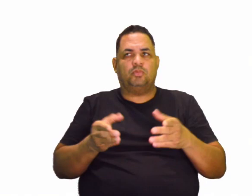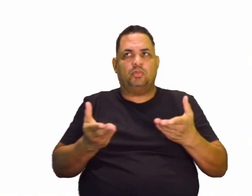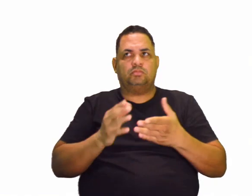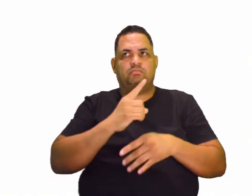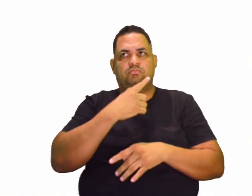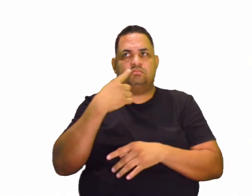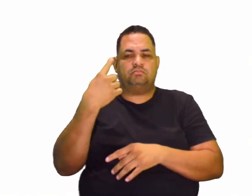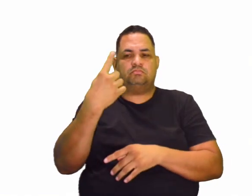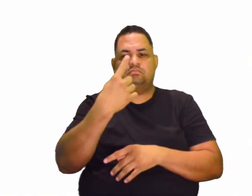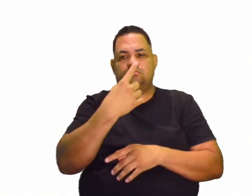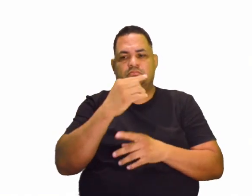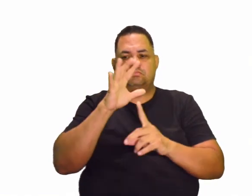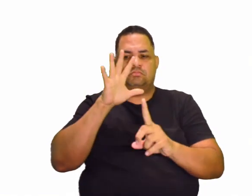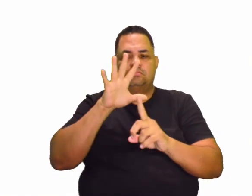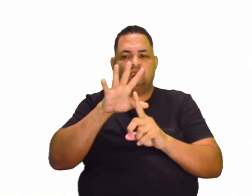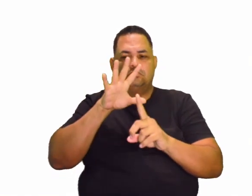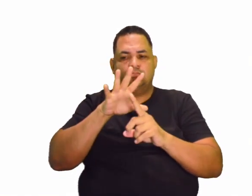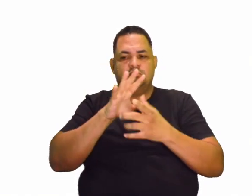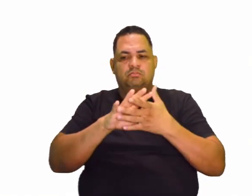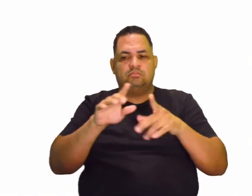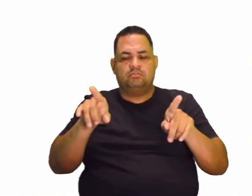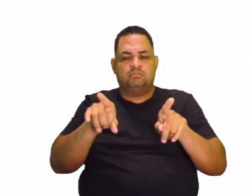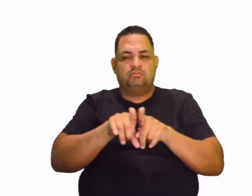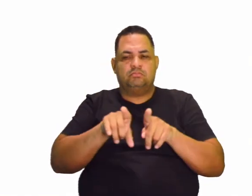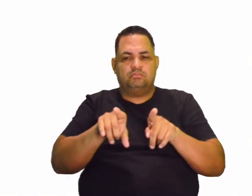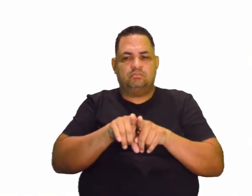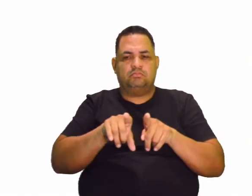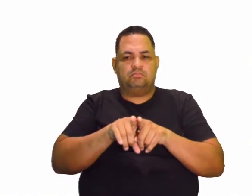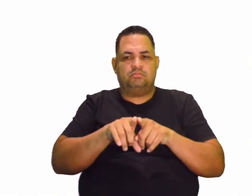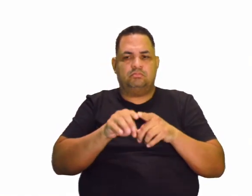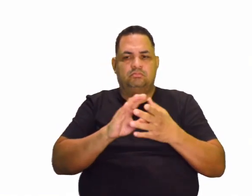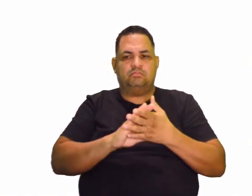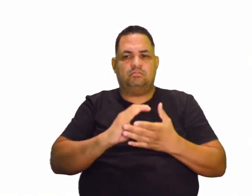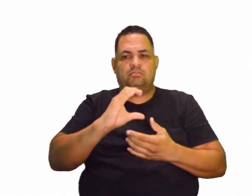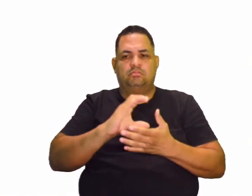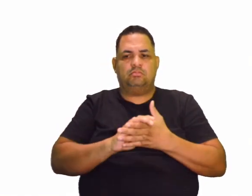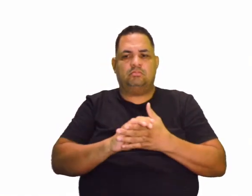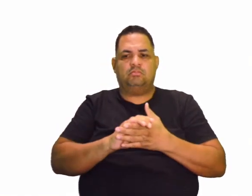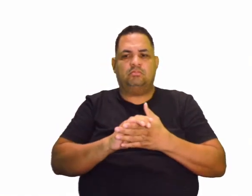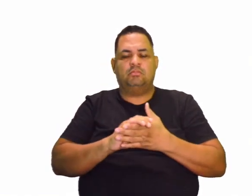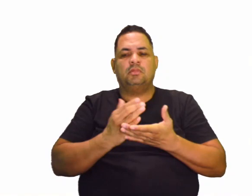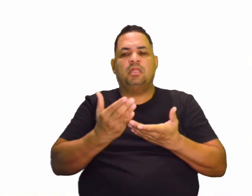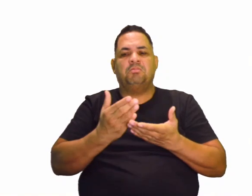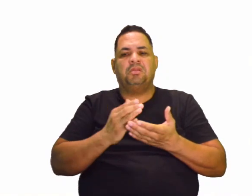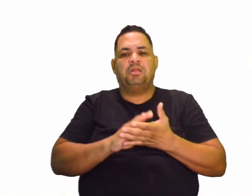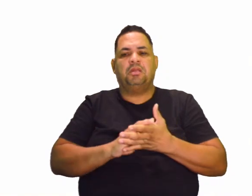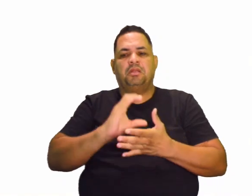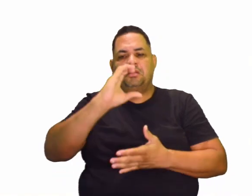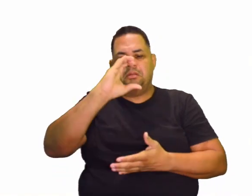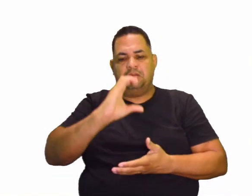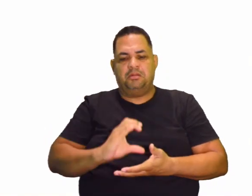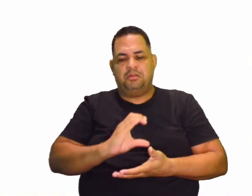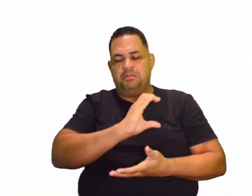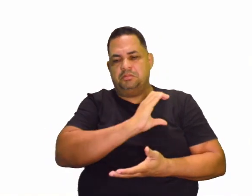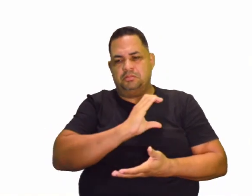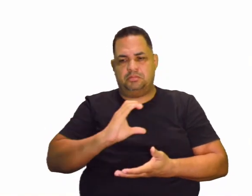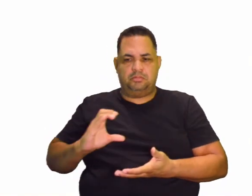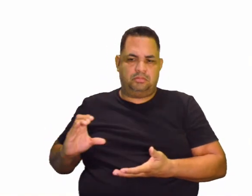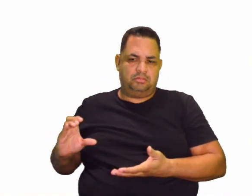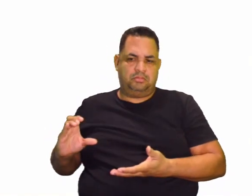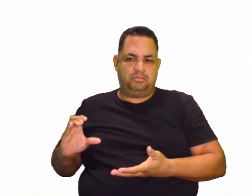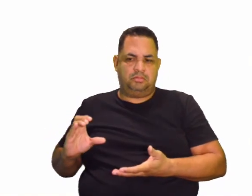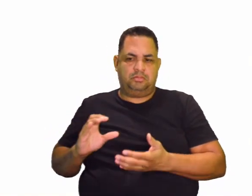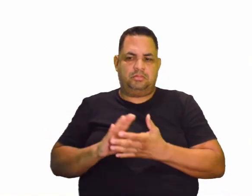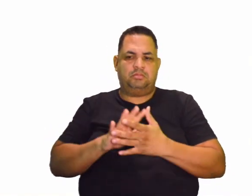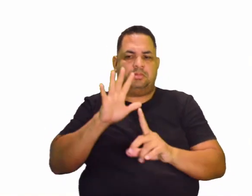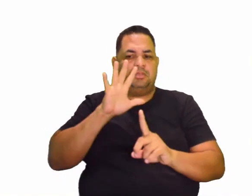que há grande influência ainda da Igreja Católica, né? Principalmente em Roma. Então, vocês